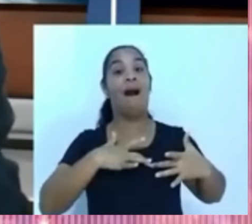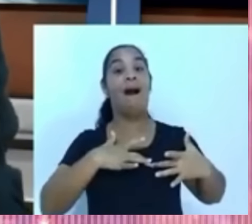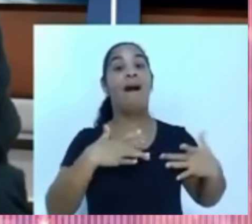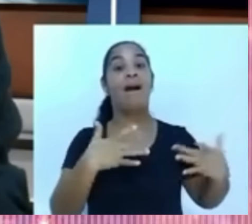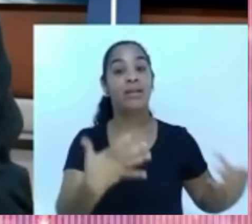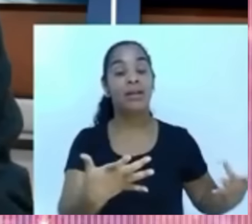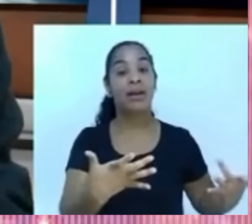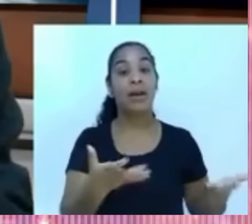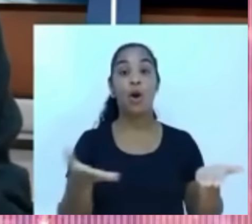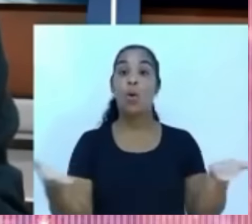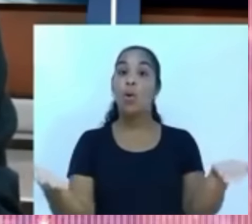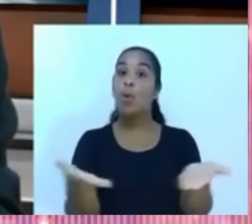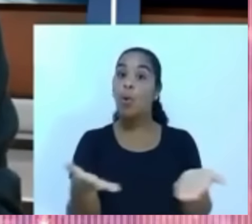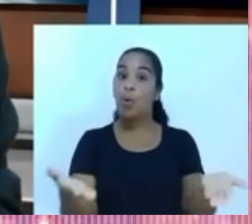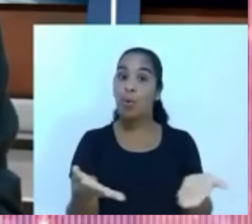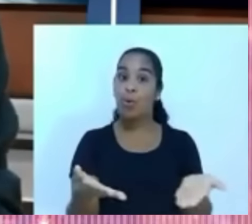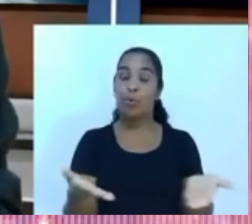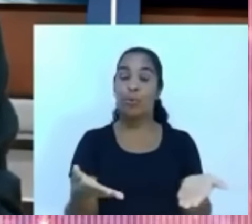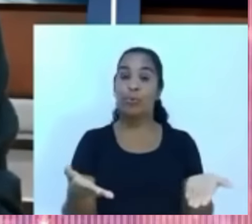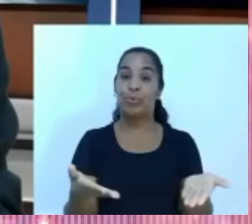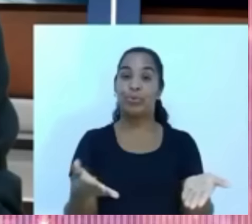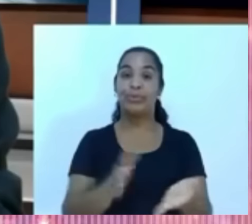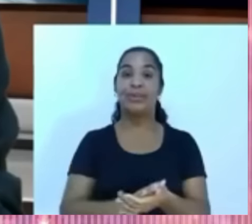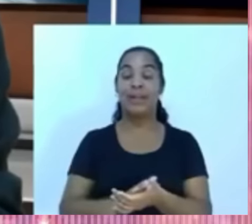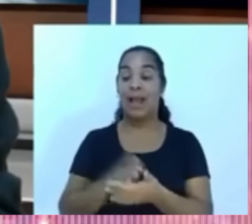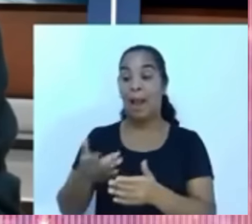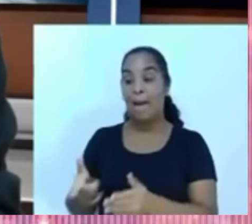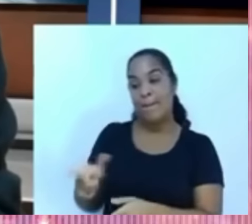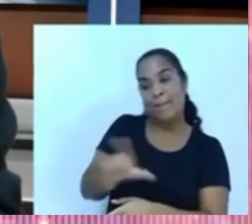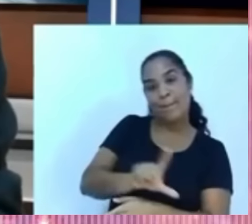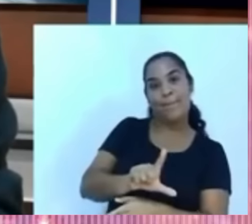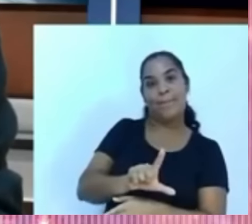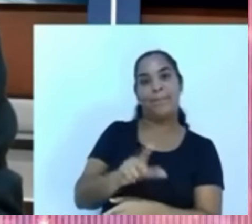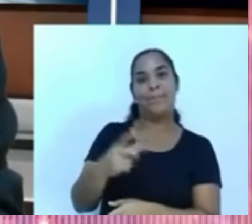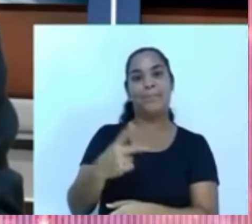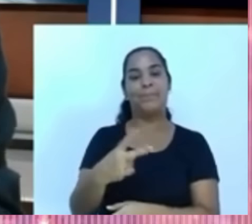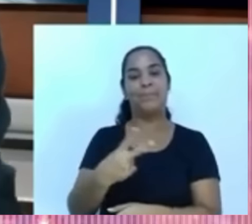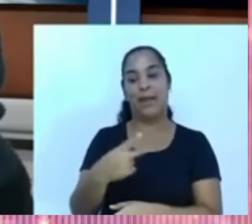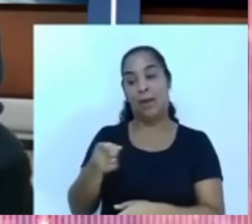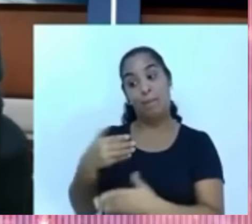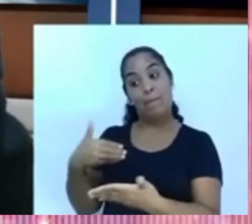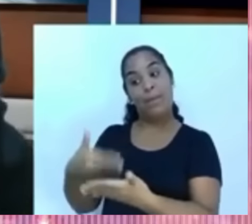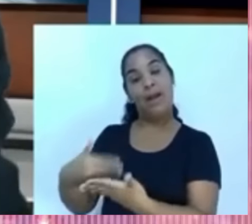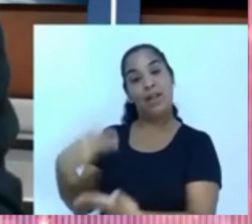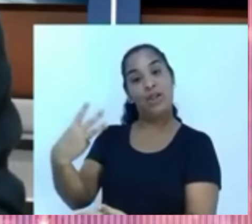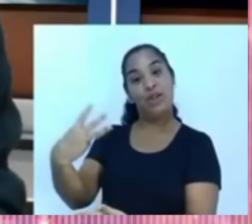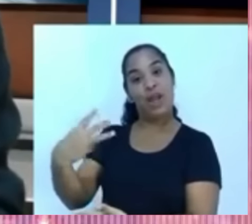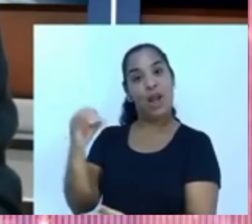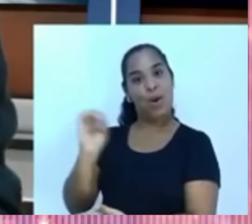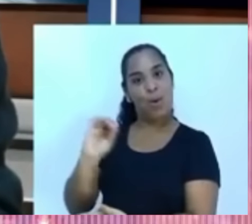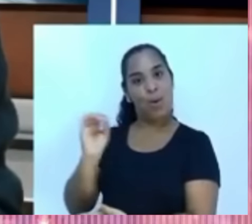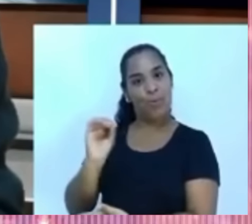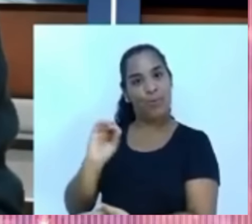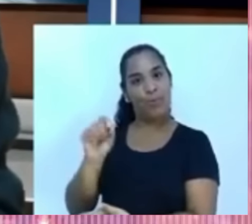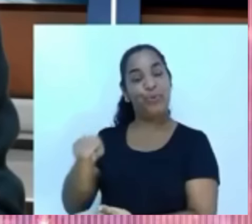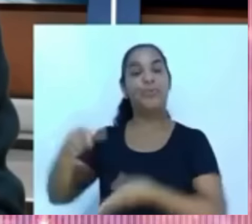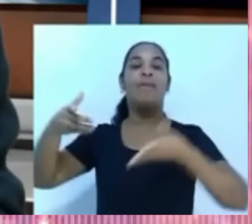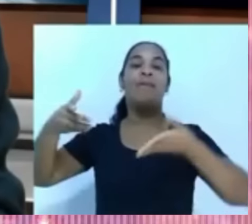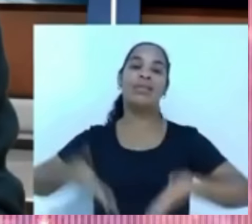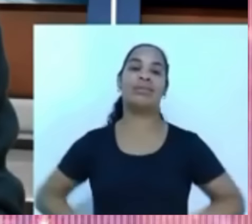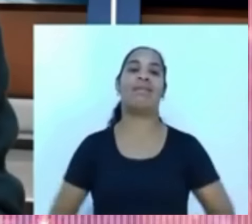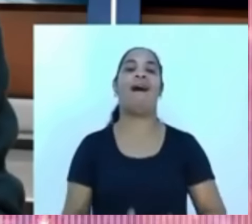hoje ante véspera do dia 3 de outubro celebramos o nascimento